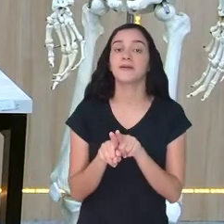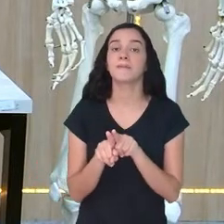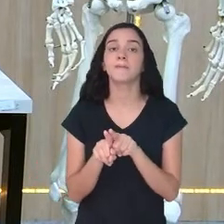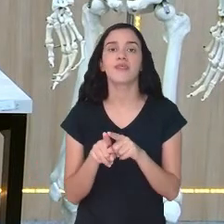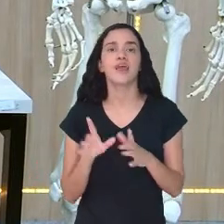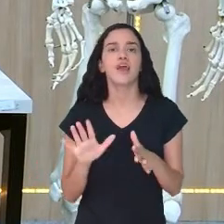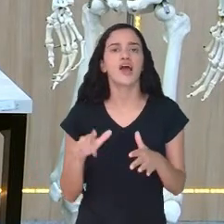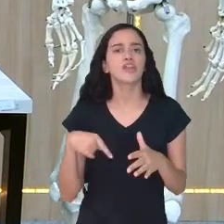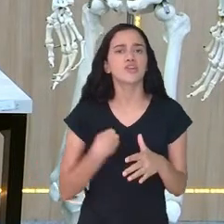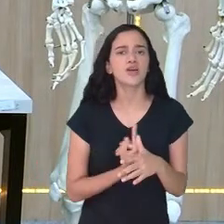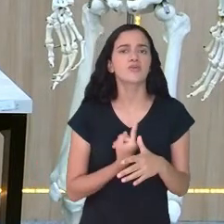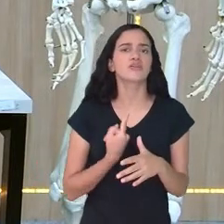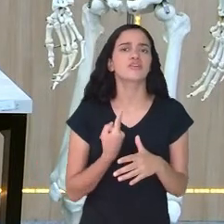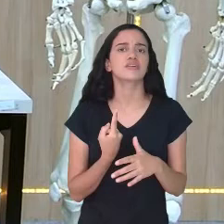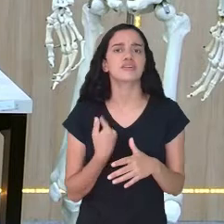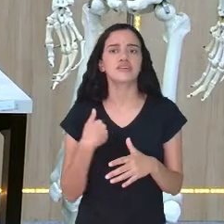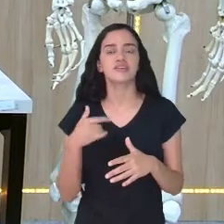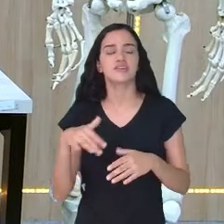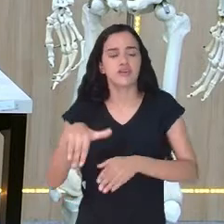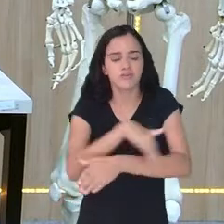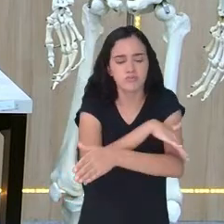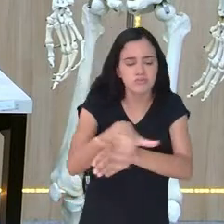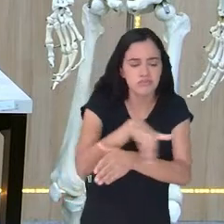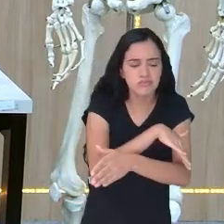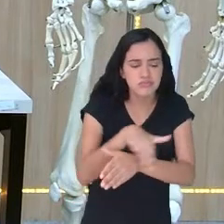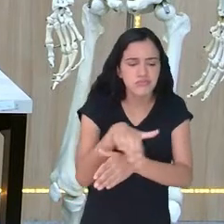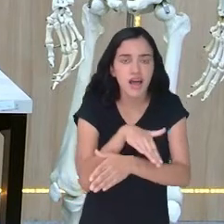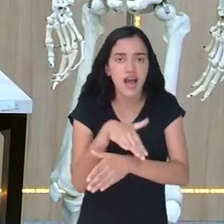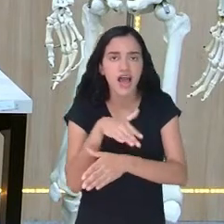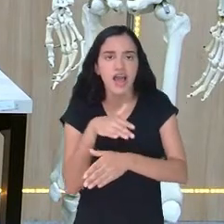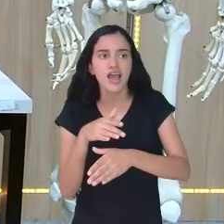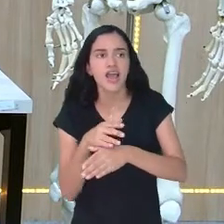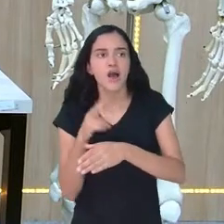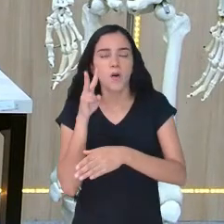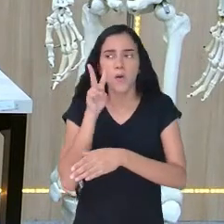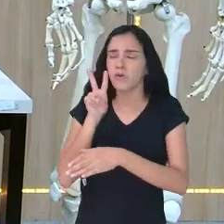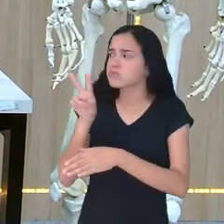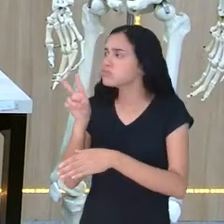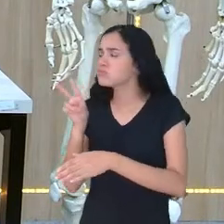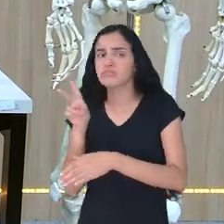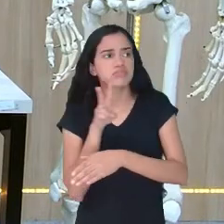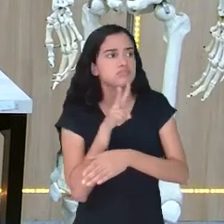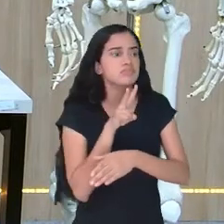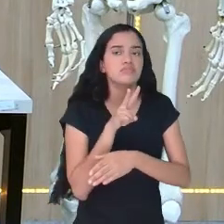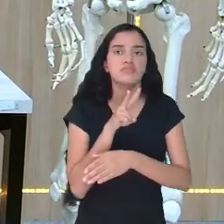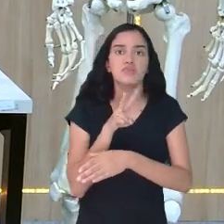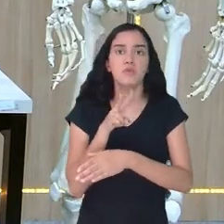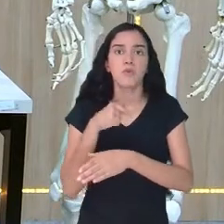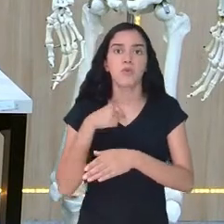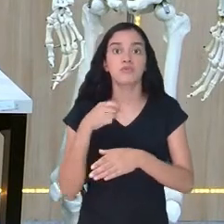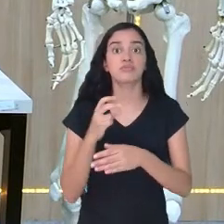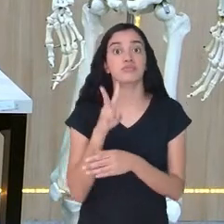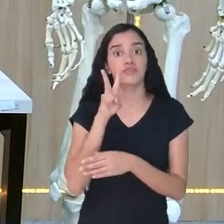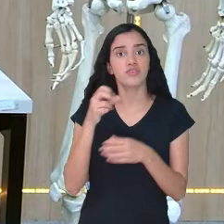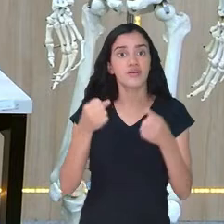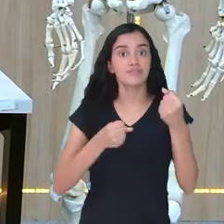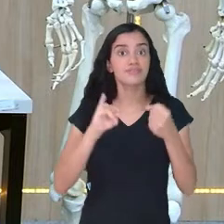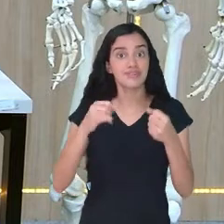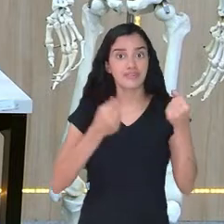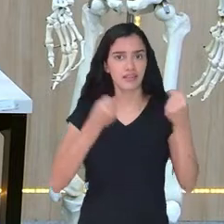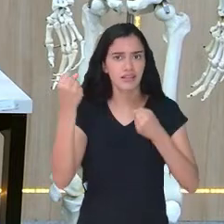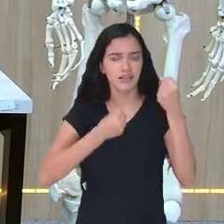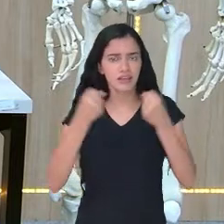na hora que a gente está na ponta de uma calçada, querendo atravessar a rua e olhando de um lado para o outro se vem carro, esse sistema aí vai nos